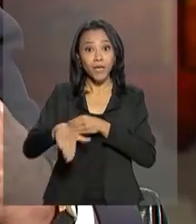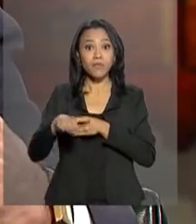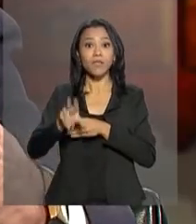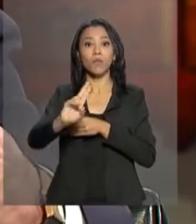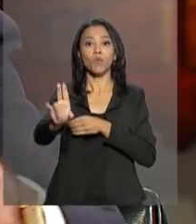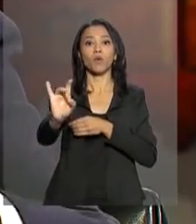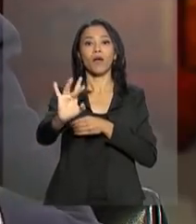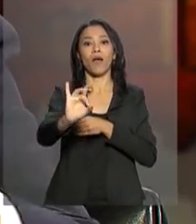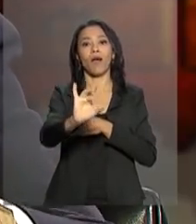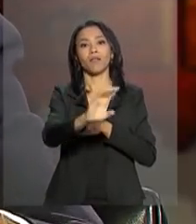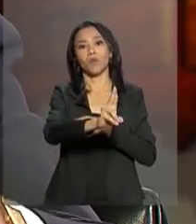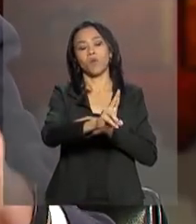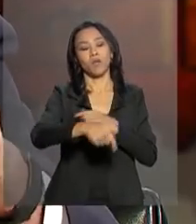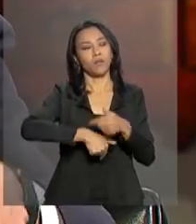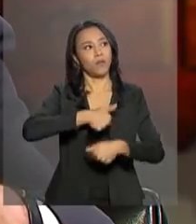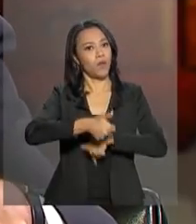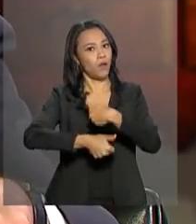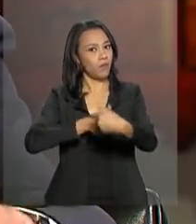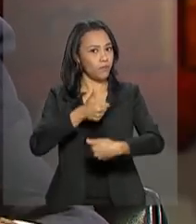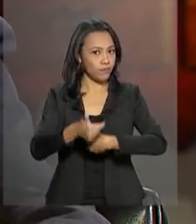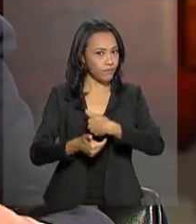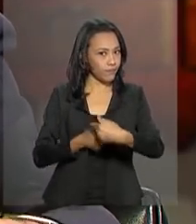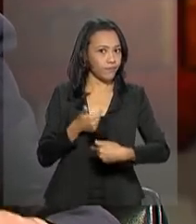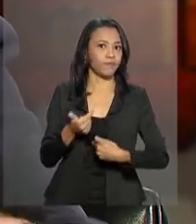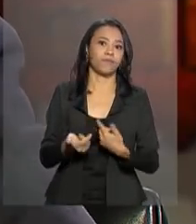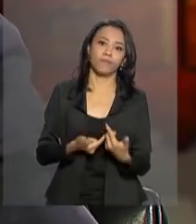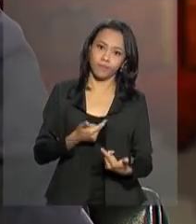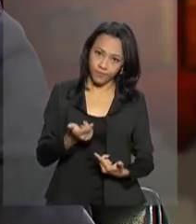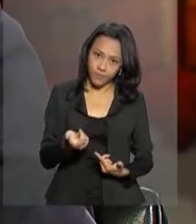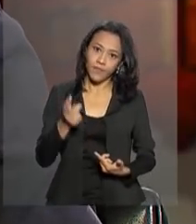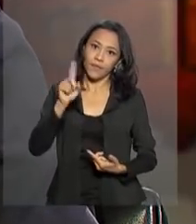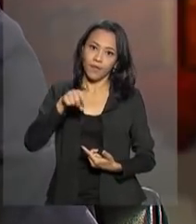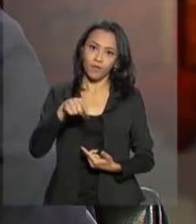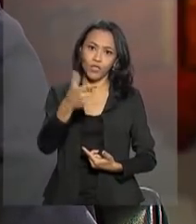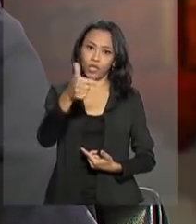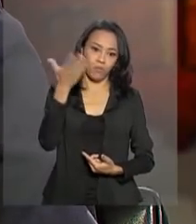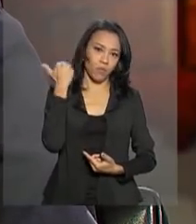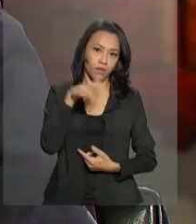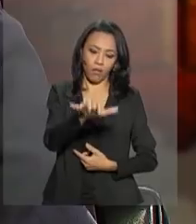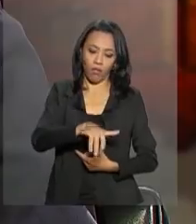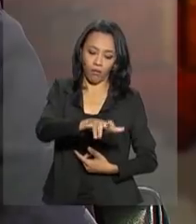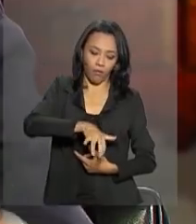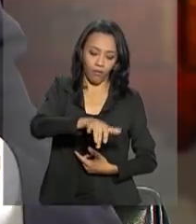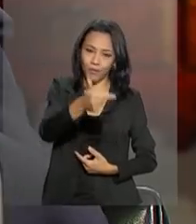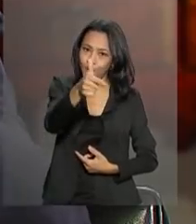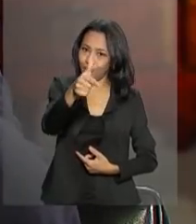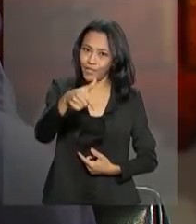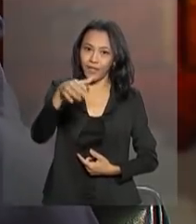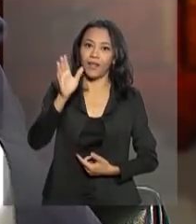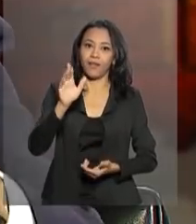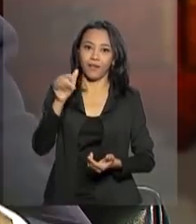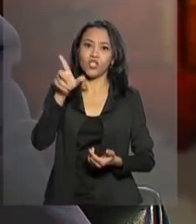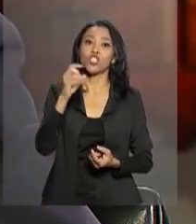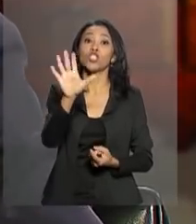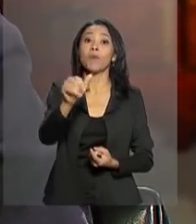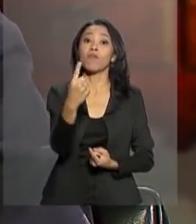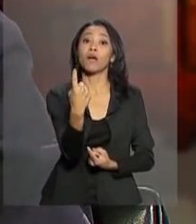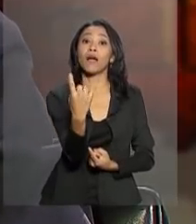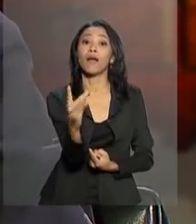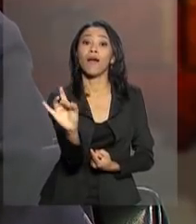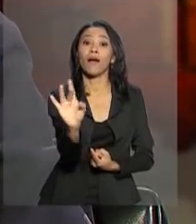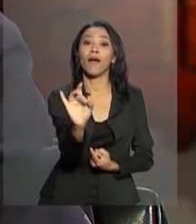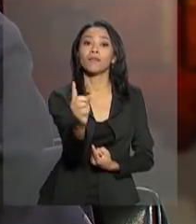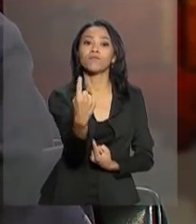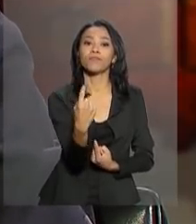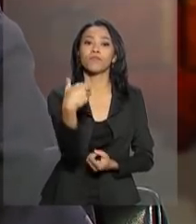nominal, então era trabalhoso, né? Você não tinha nem a votação eletrônica, né? Voto nominal, chamado um por um, para